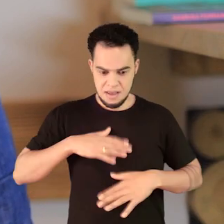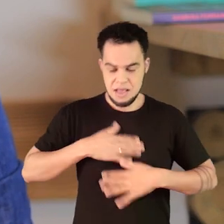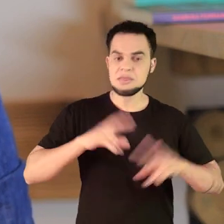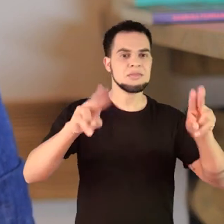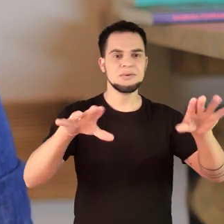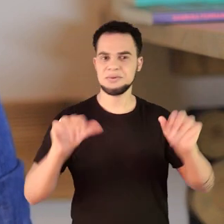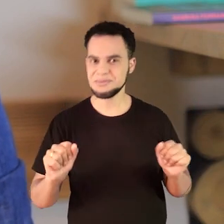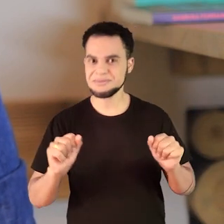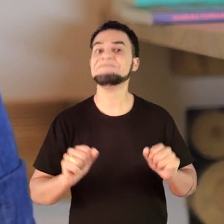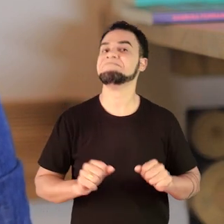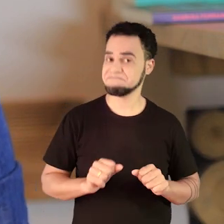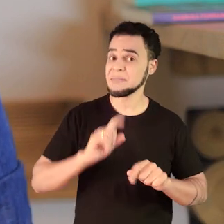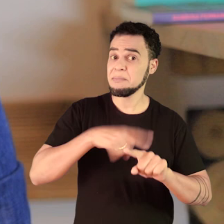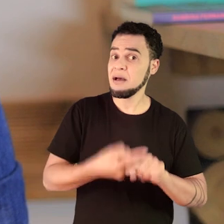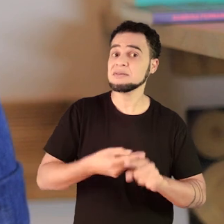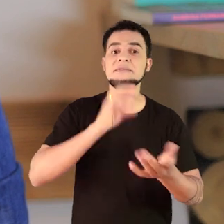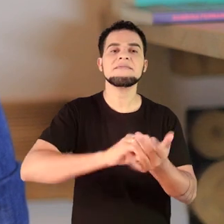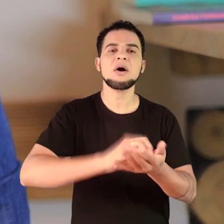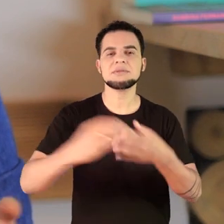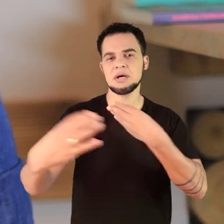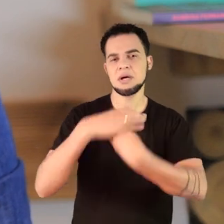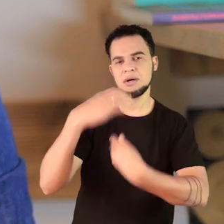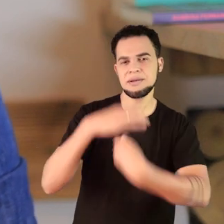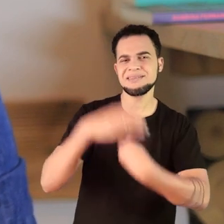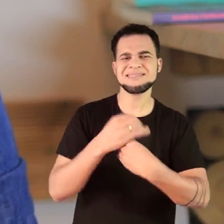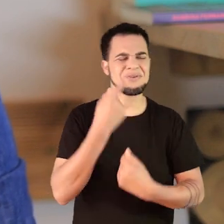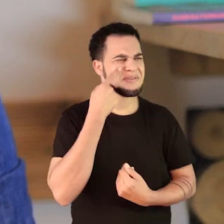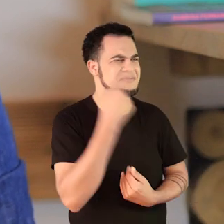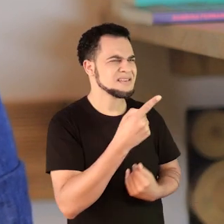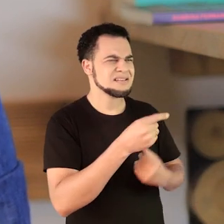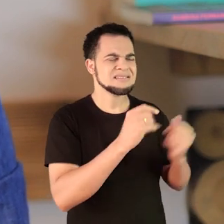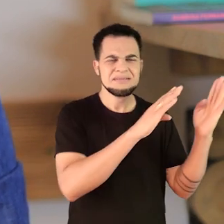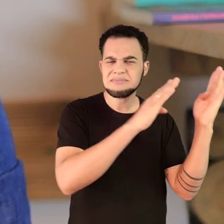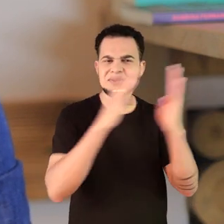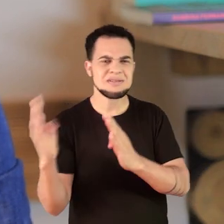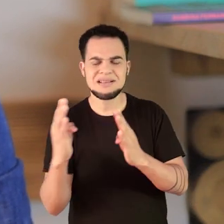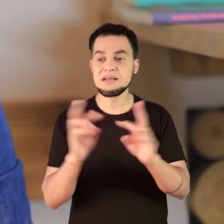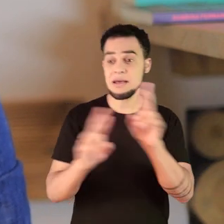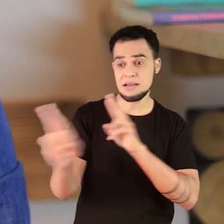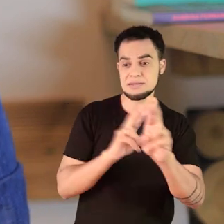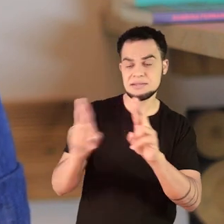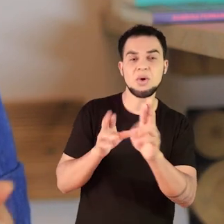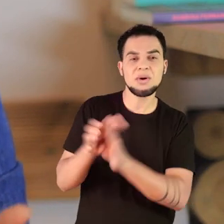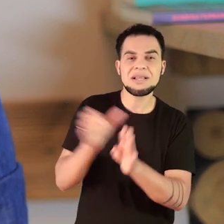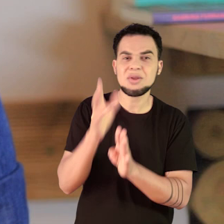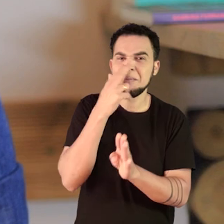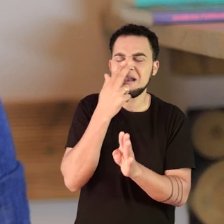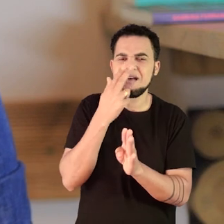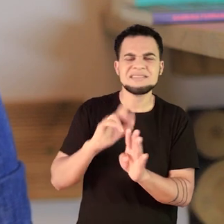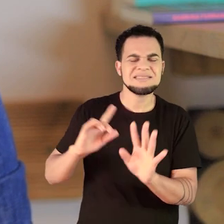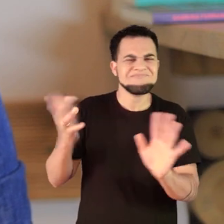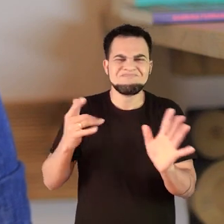Nunca. Fora isso, tem a falta de orientação. Vi nesse processo todo como a relação com o orientador muitas vezes é